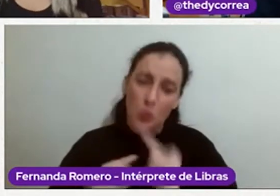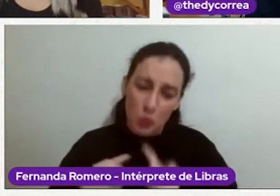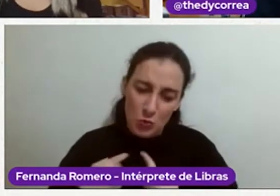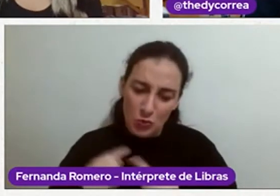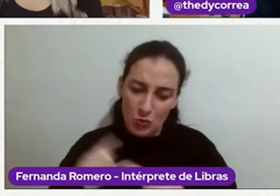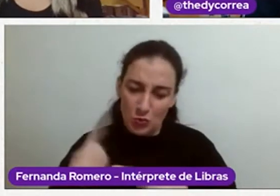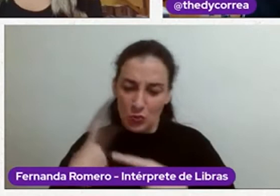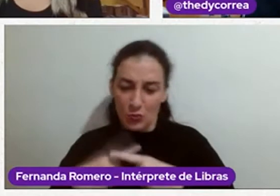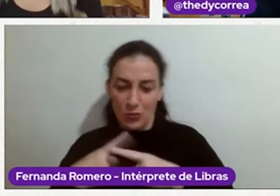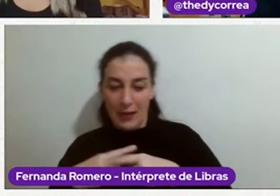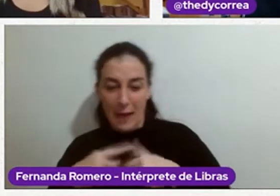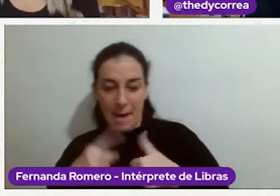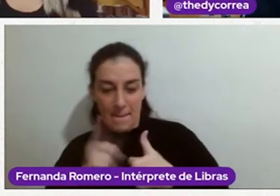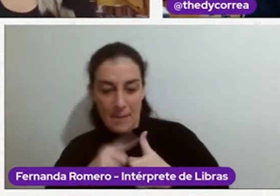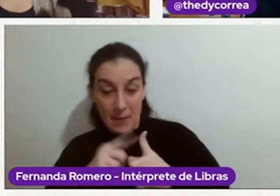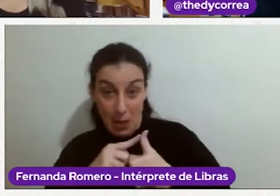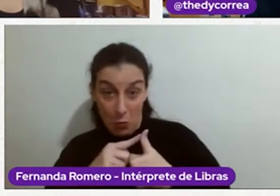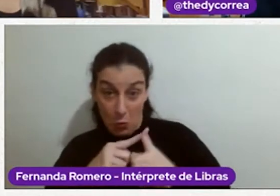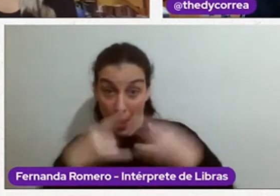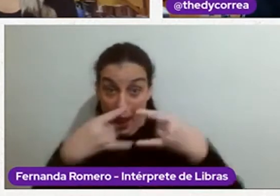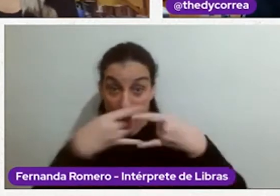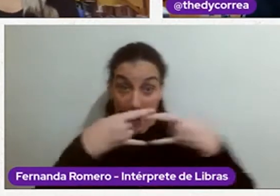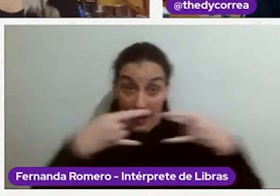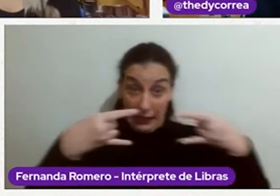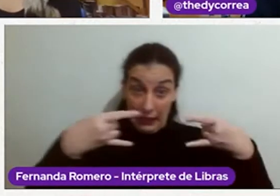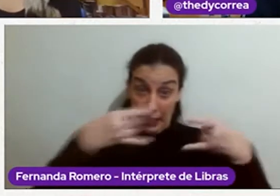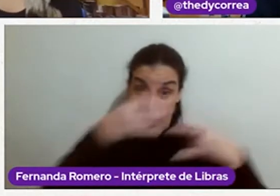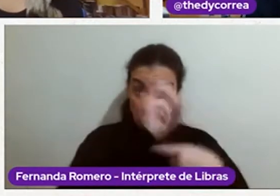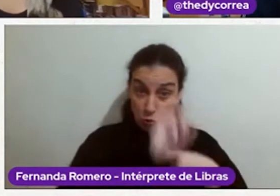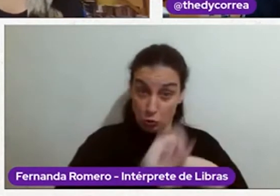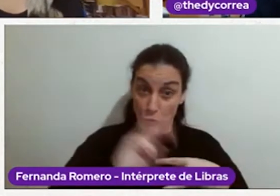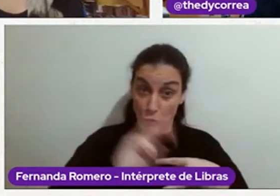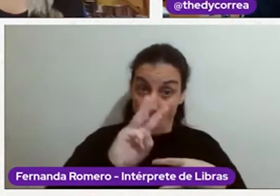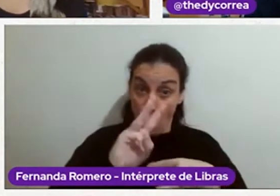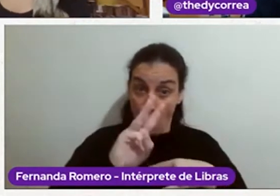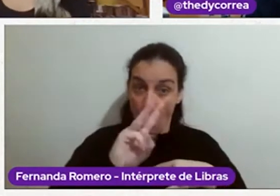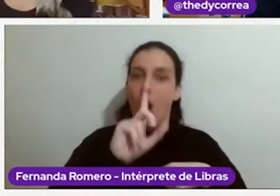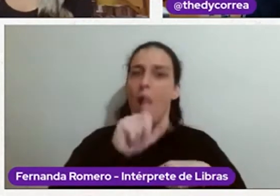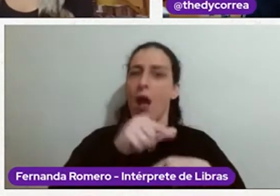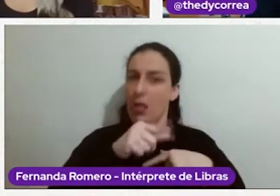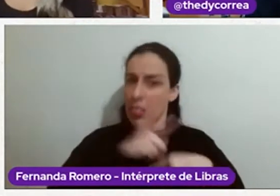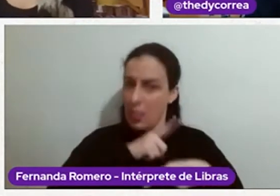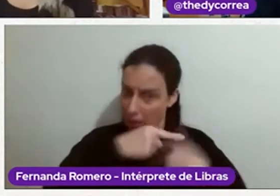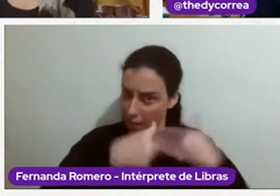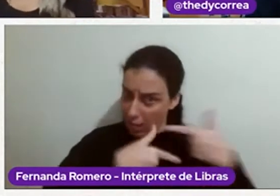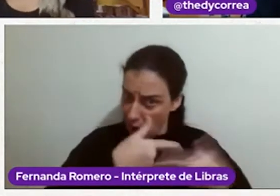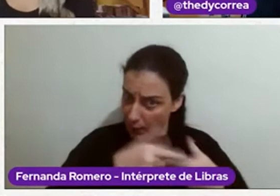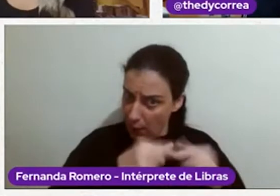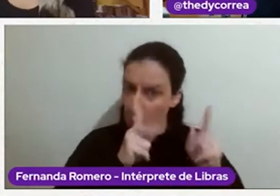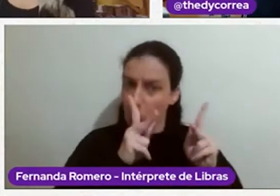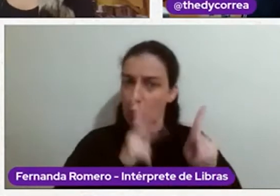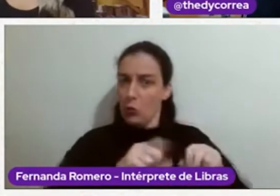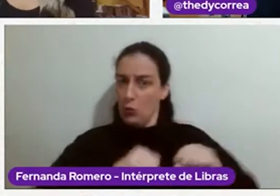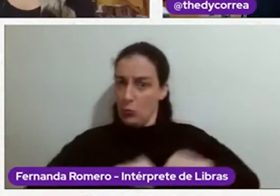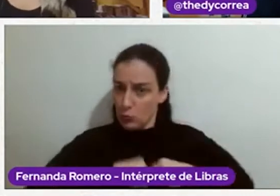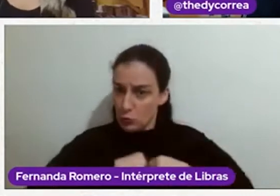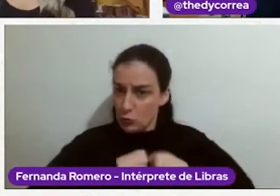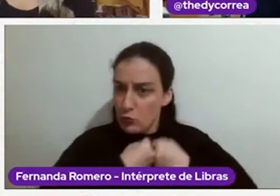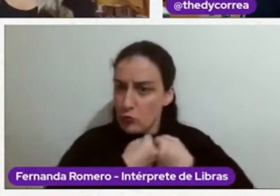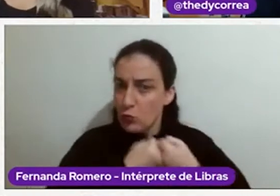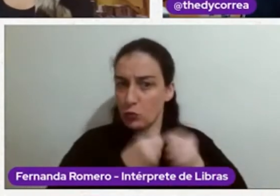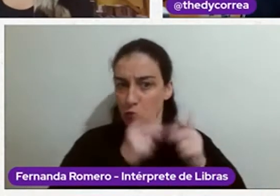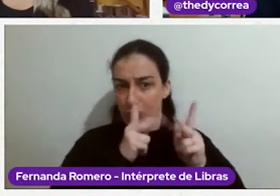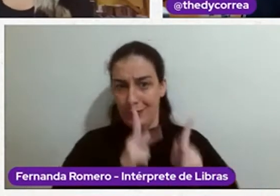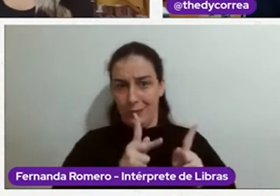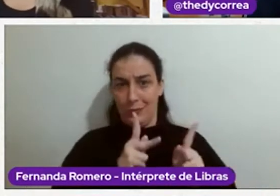primeiro, um ingresso, um show, é resultado de um trabalho de alguém, de um esforço de alguém, e aí não pode